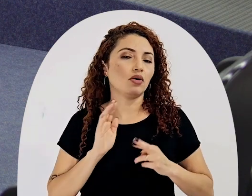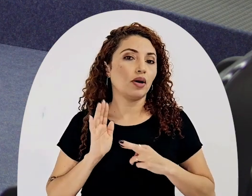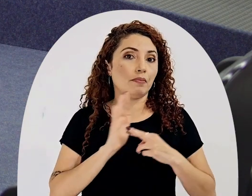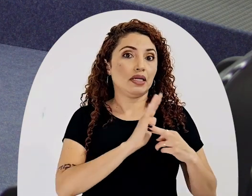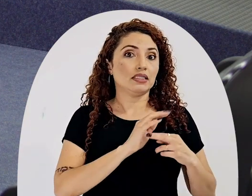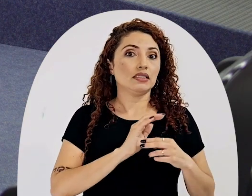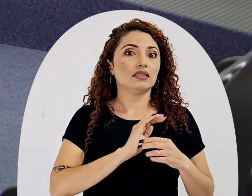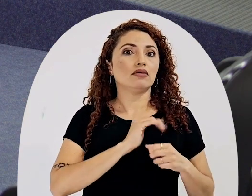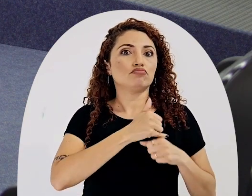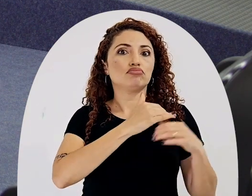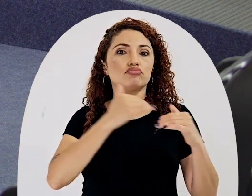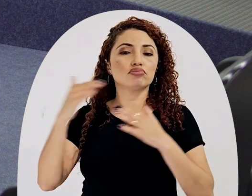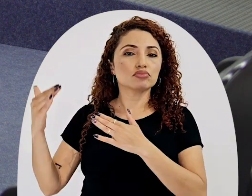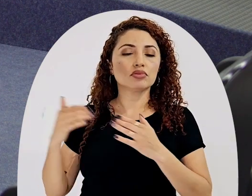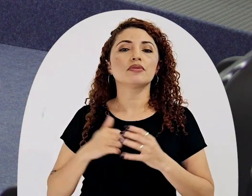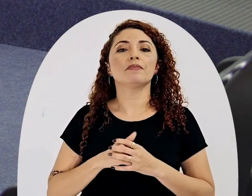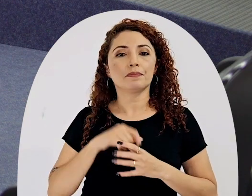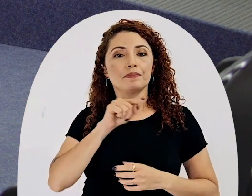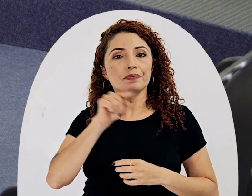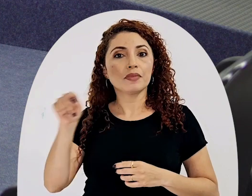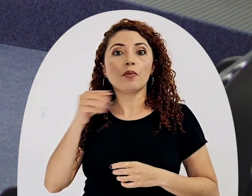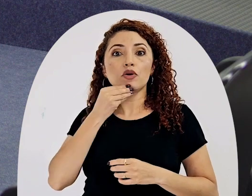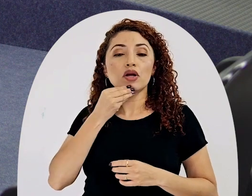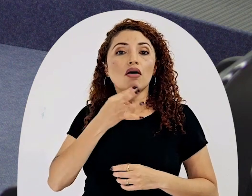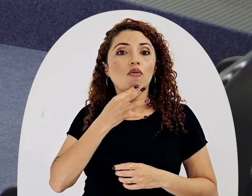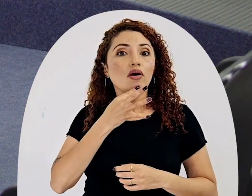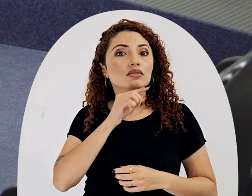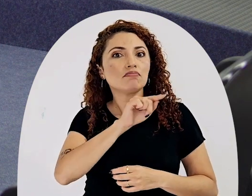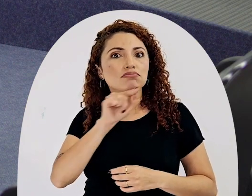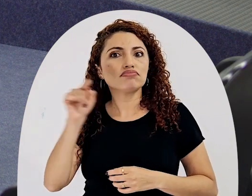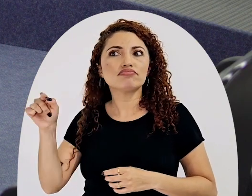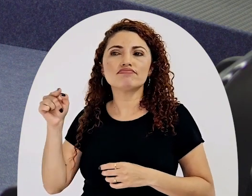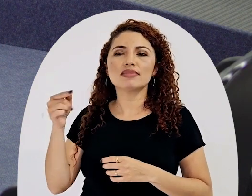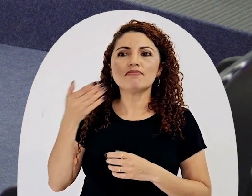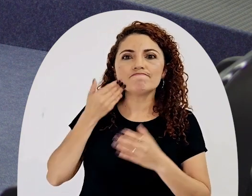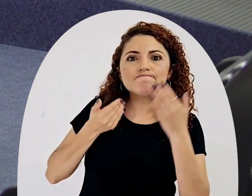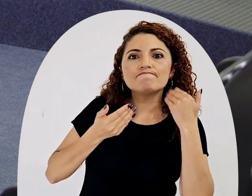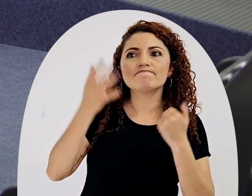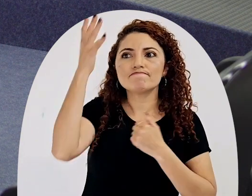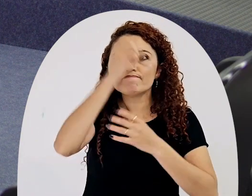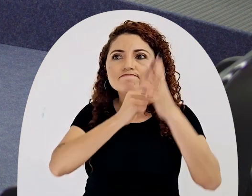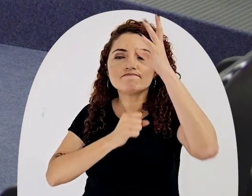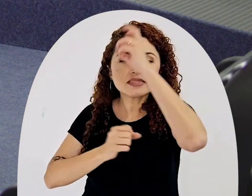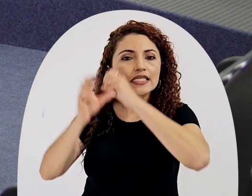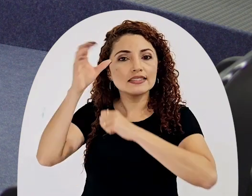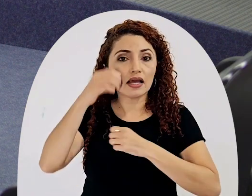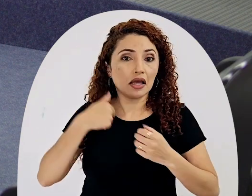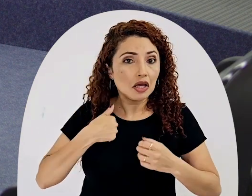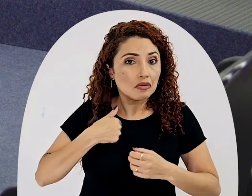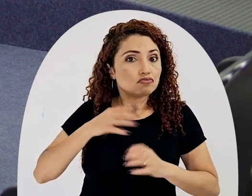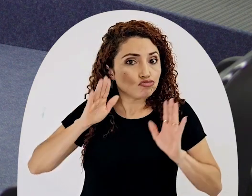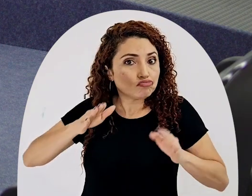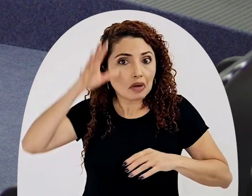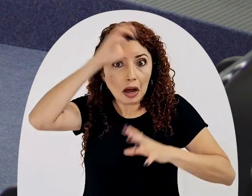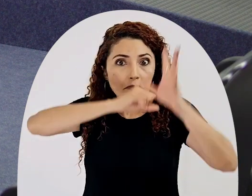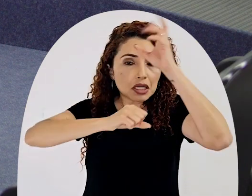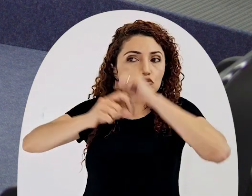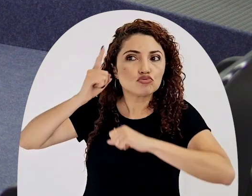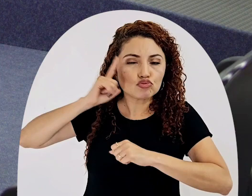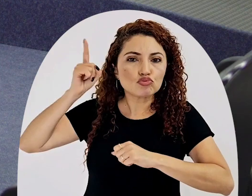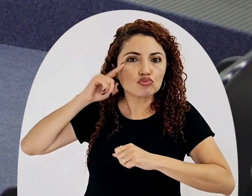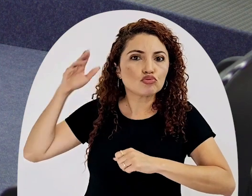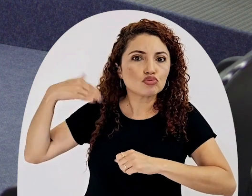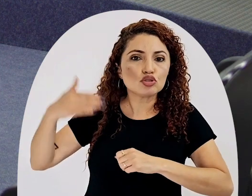suas interseccionalidades. E eu aprendo muito com eles todos os dias, porque são algumas coisas que não perpassam pela Danúbia. Mas eu